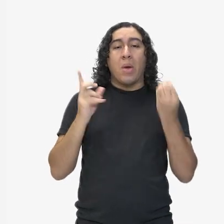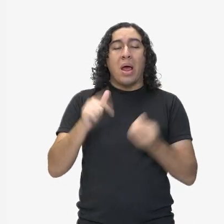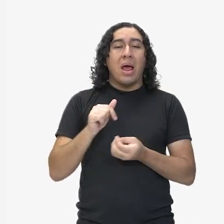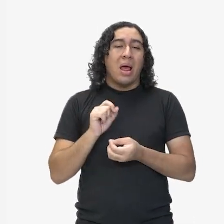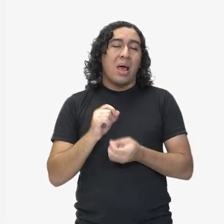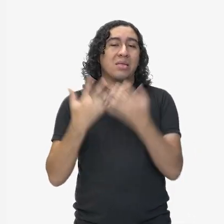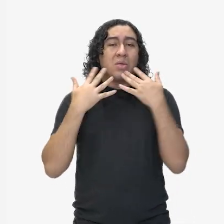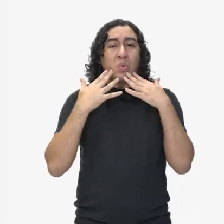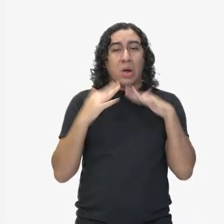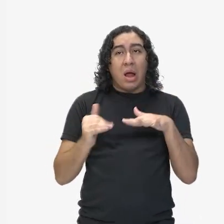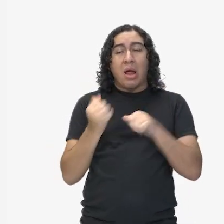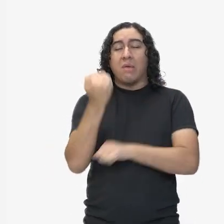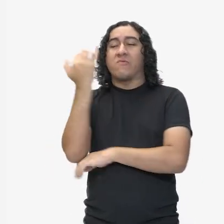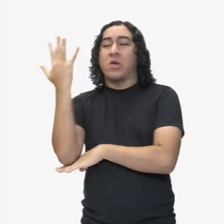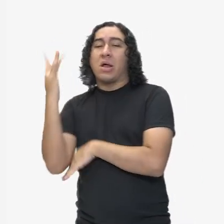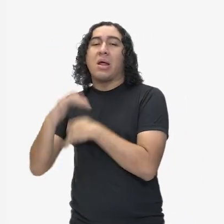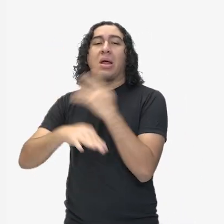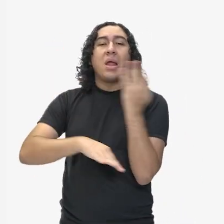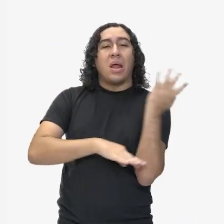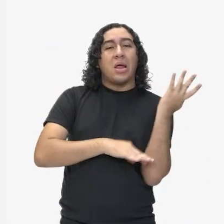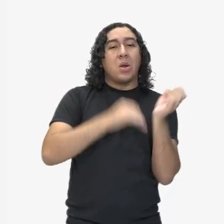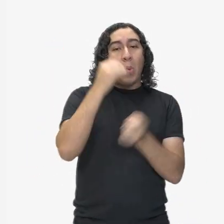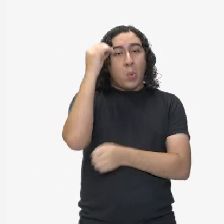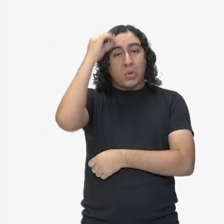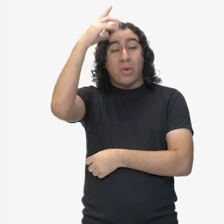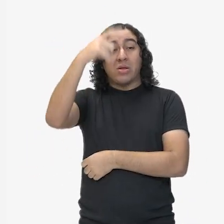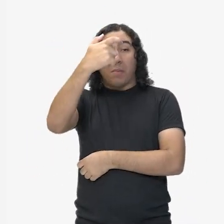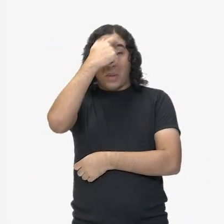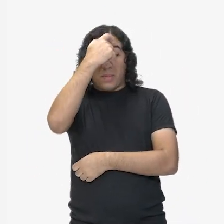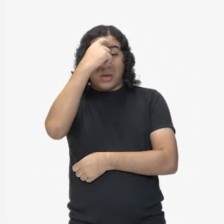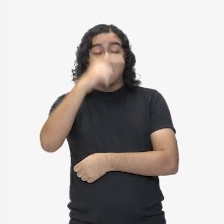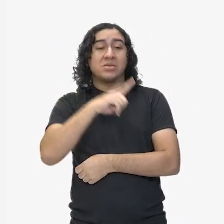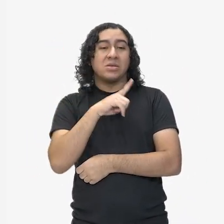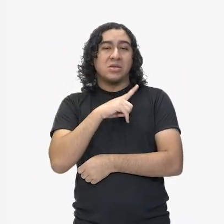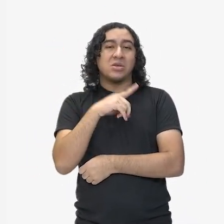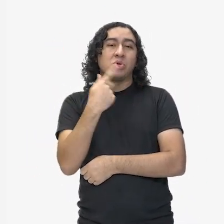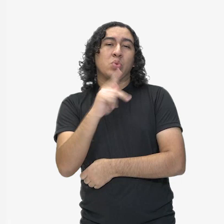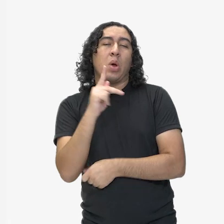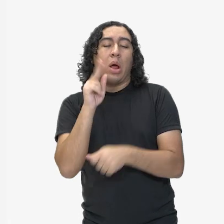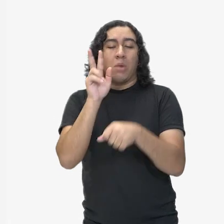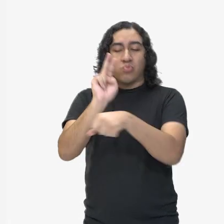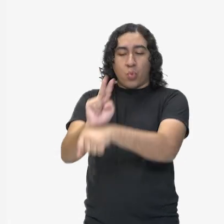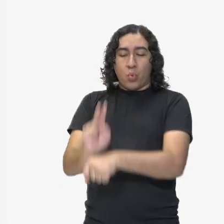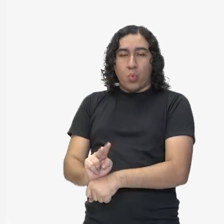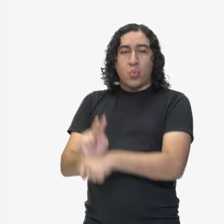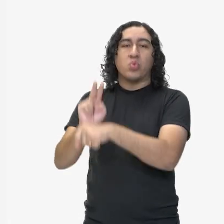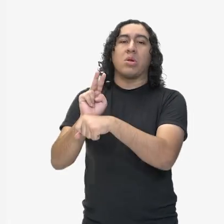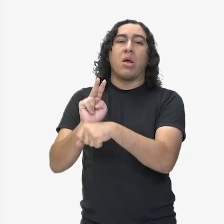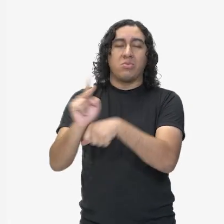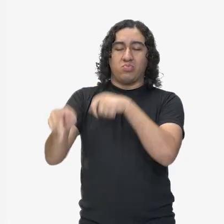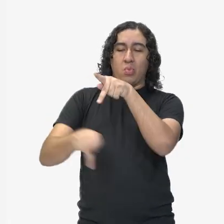da floresta, e tinha ali as suas milagroso, né, e ali ele atraía as pessoas